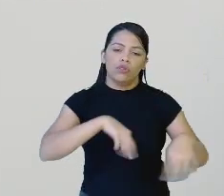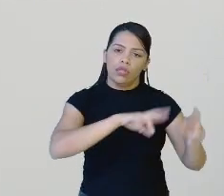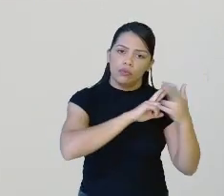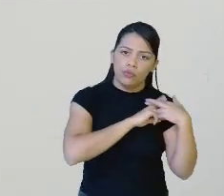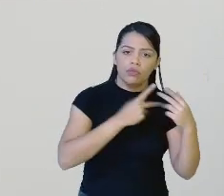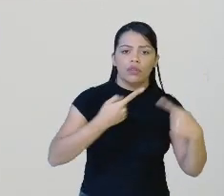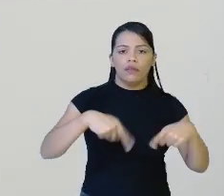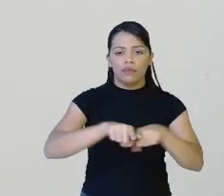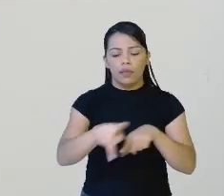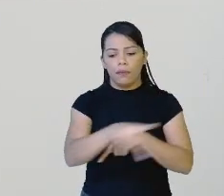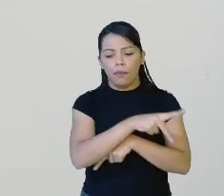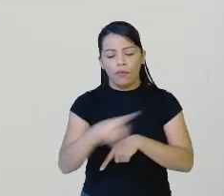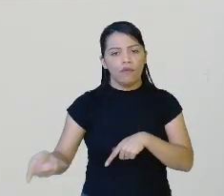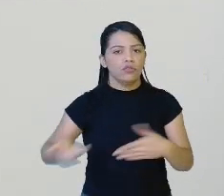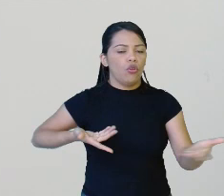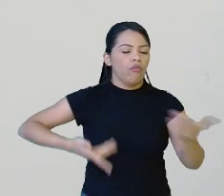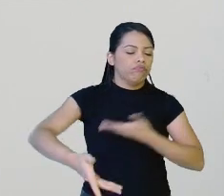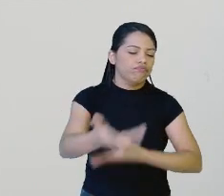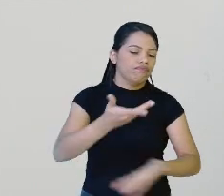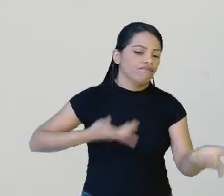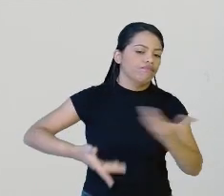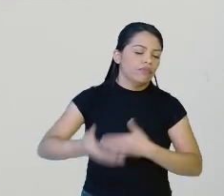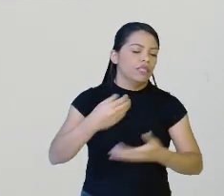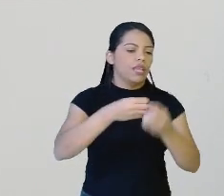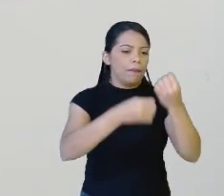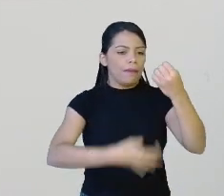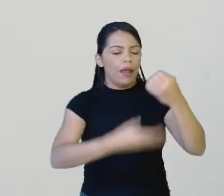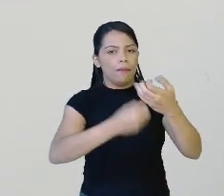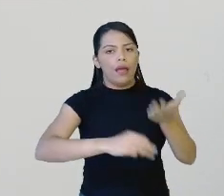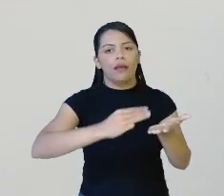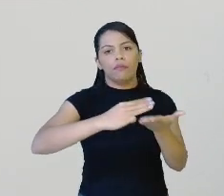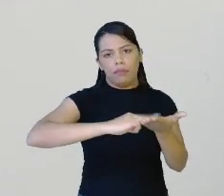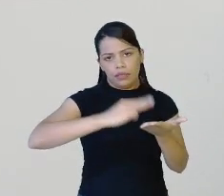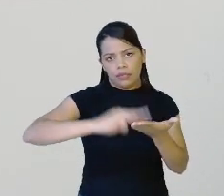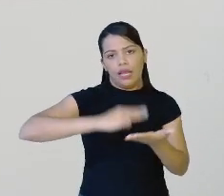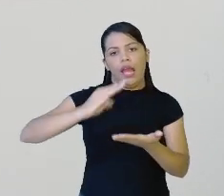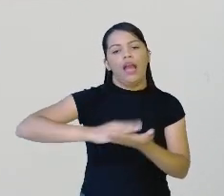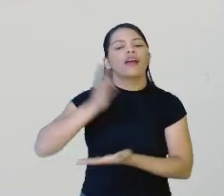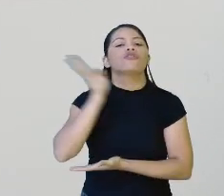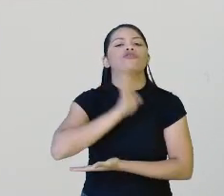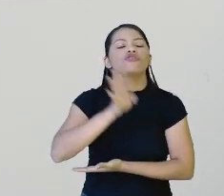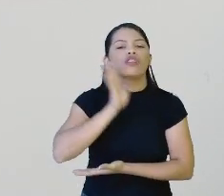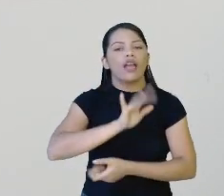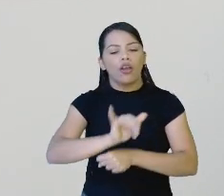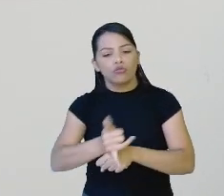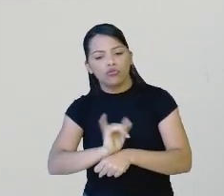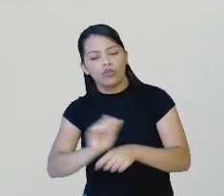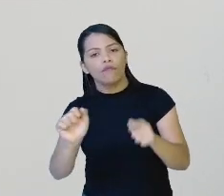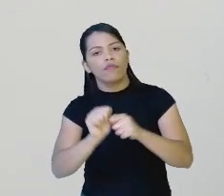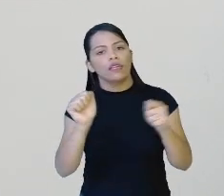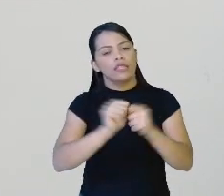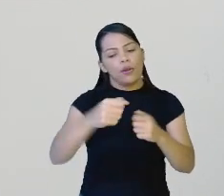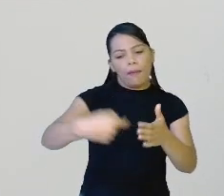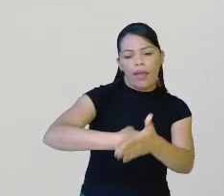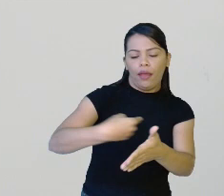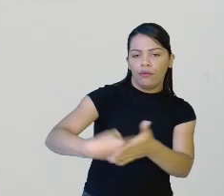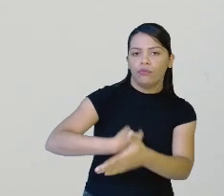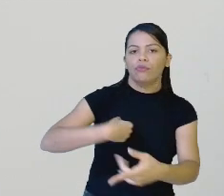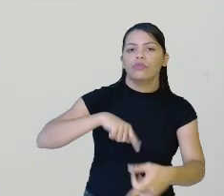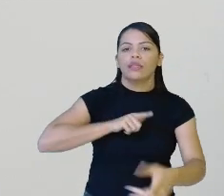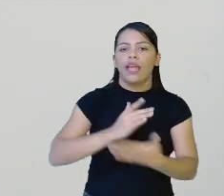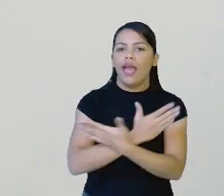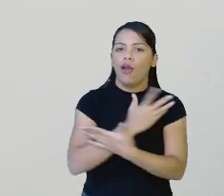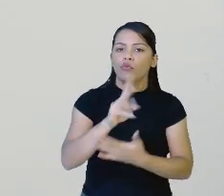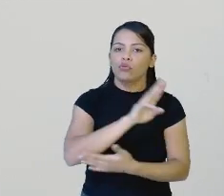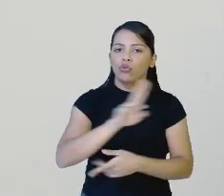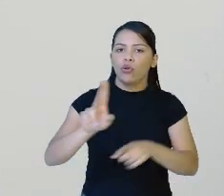têm interagido com as nossas aulas, escrito lá mensagens bem legais no chat do YouTube, fazendo perguntas. Tem até alguns